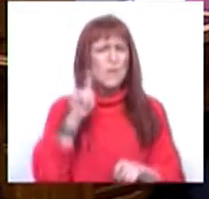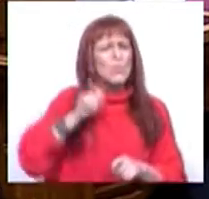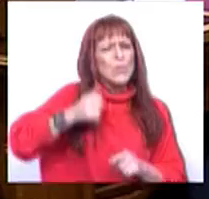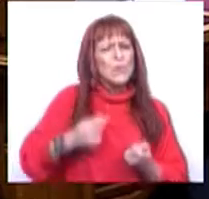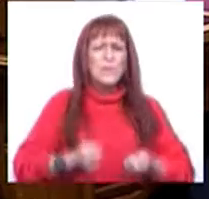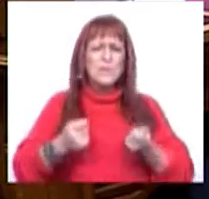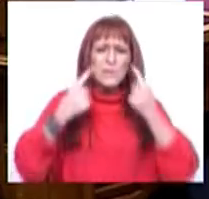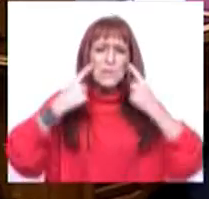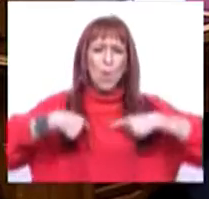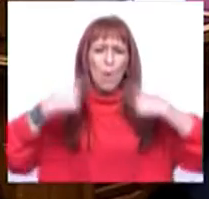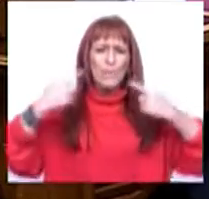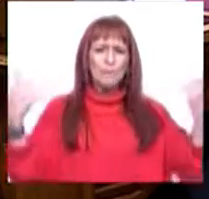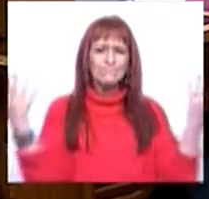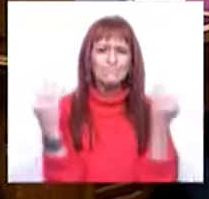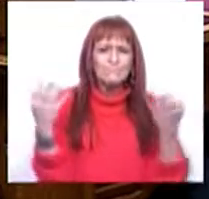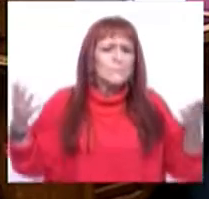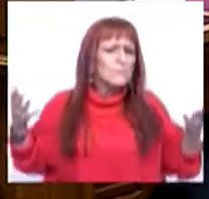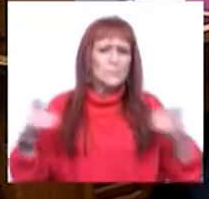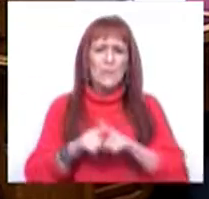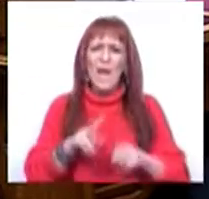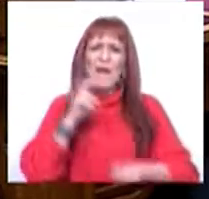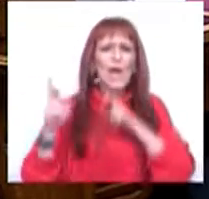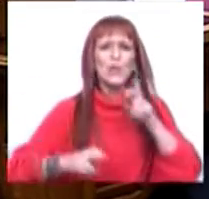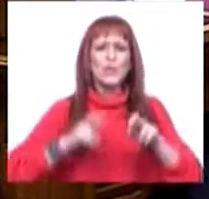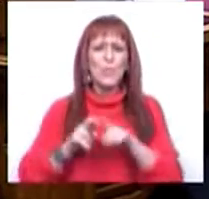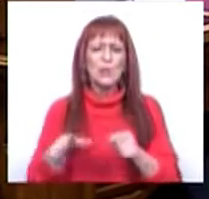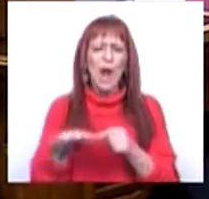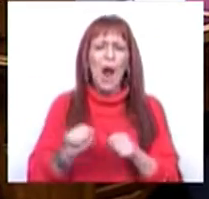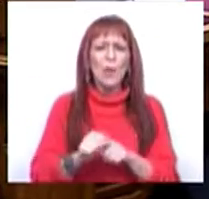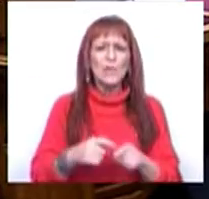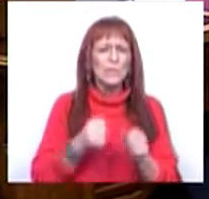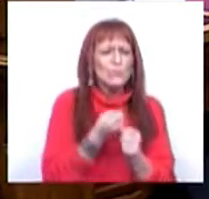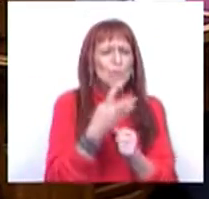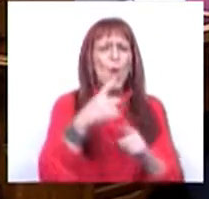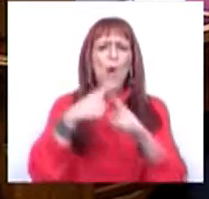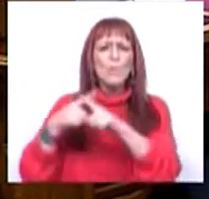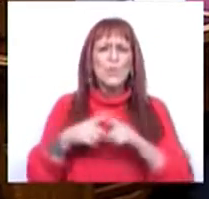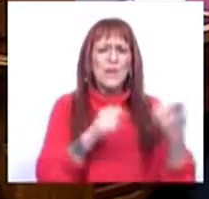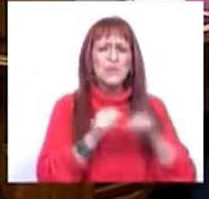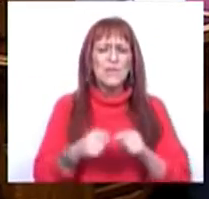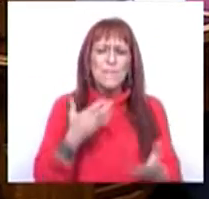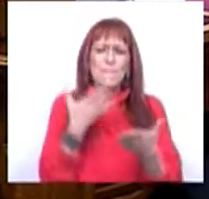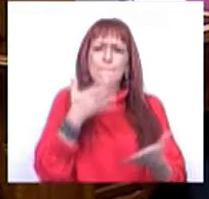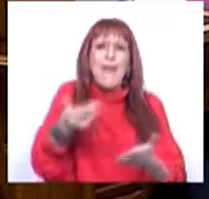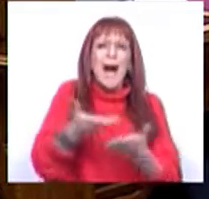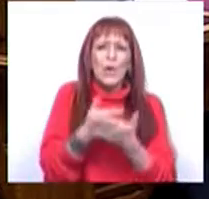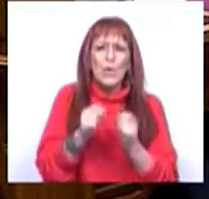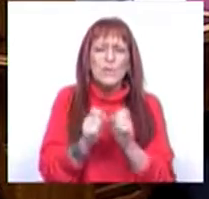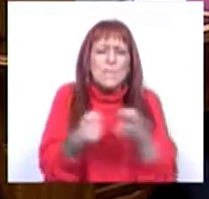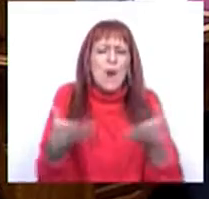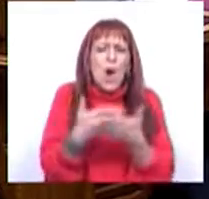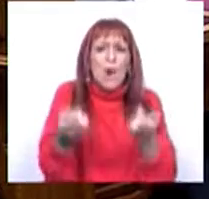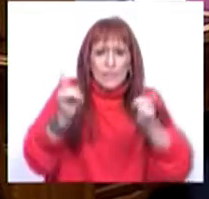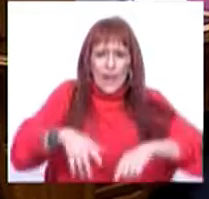importância do investimento público para a resposta do ponto de vista dos multiplicadores macroeconómicos para termos crescimento económico,